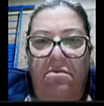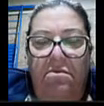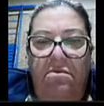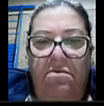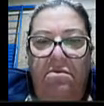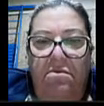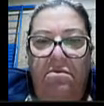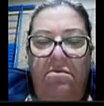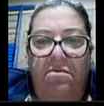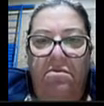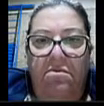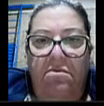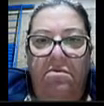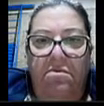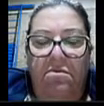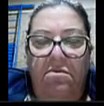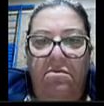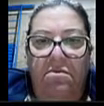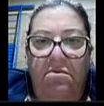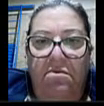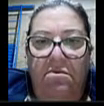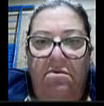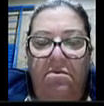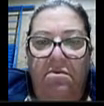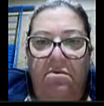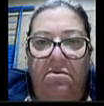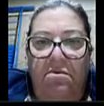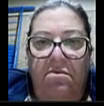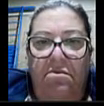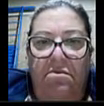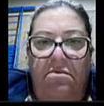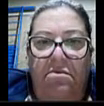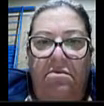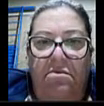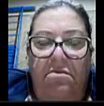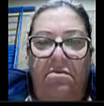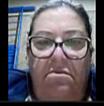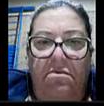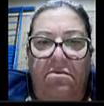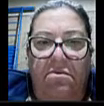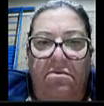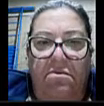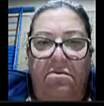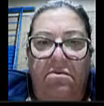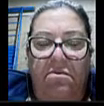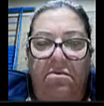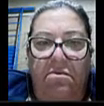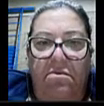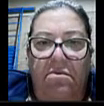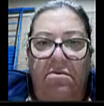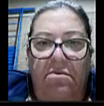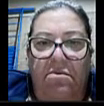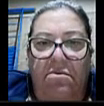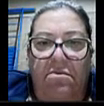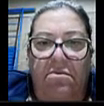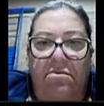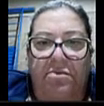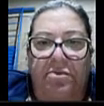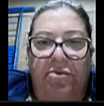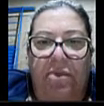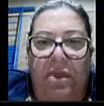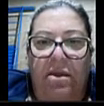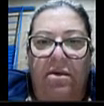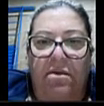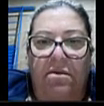relacionado a aspectos da leitura. E a discrepância para a gente pensar em transtorno tem que ser de pelo menos dois anos,